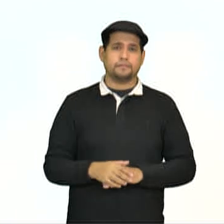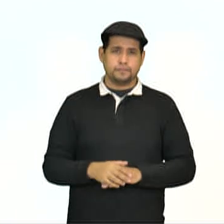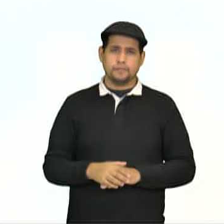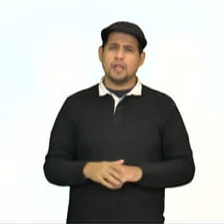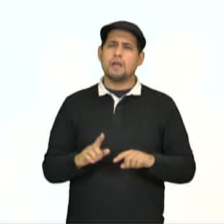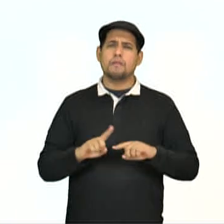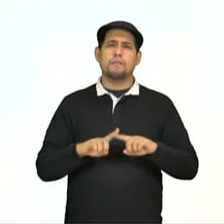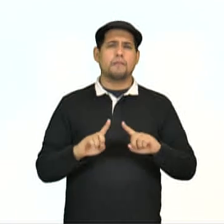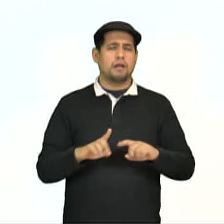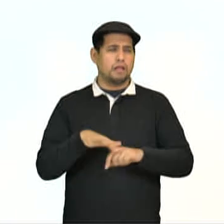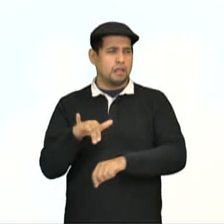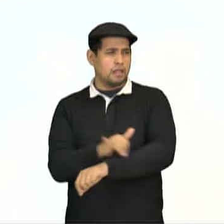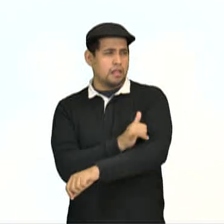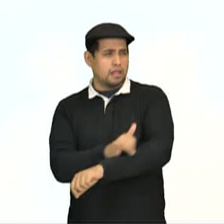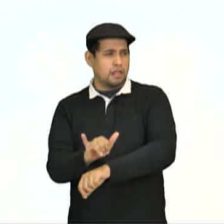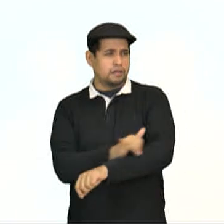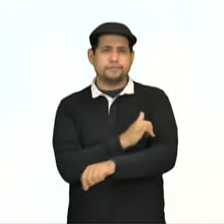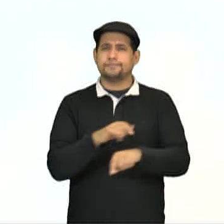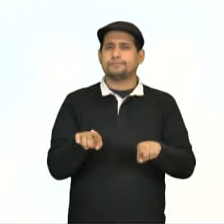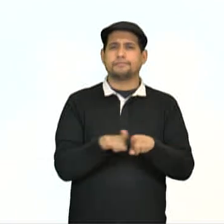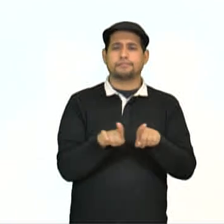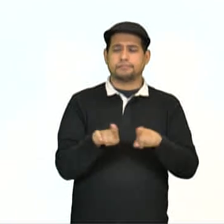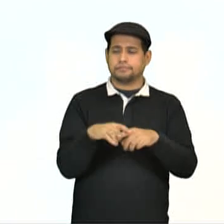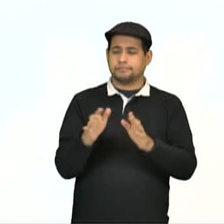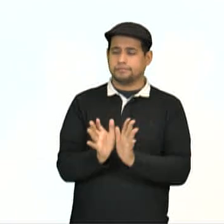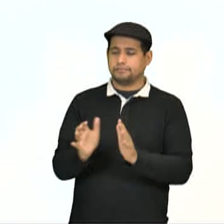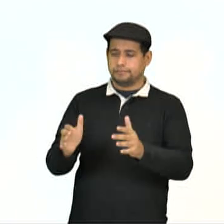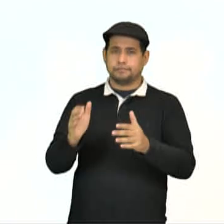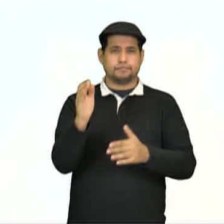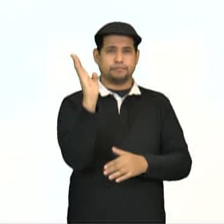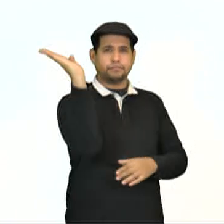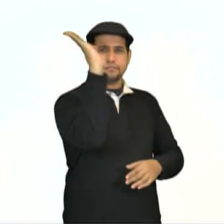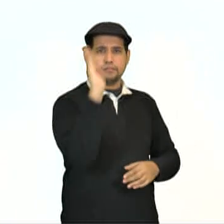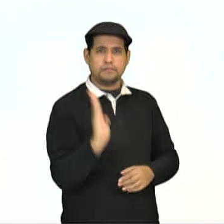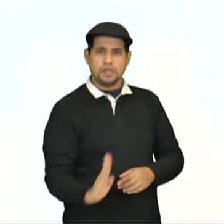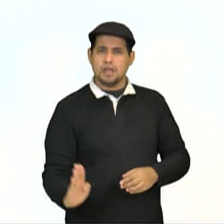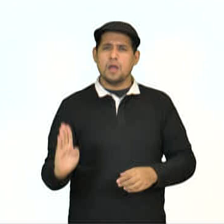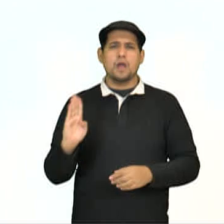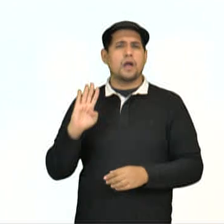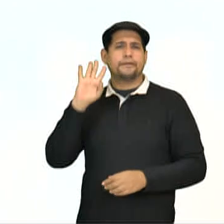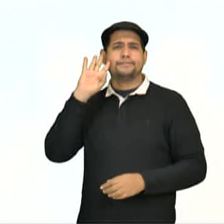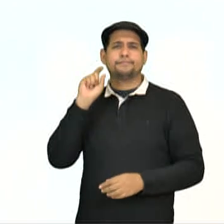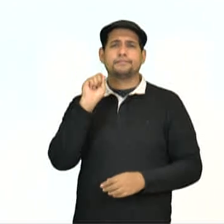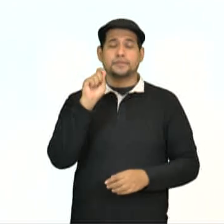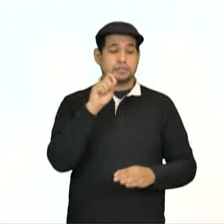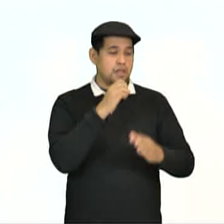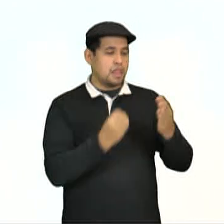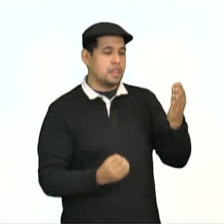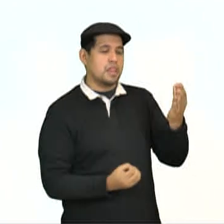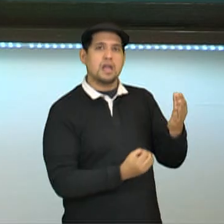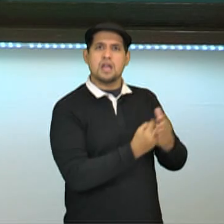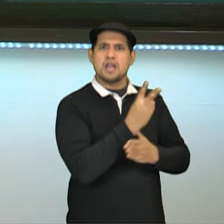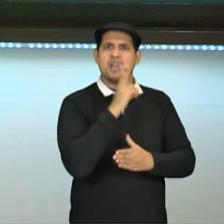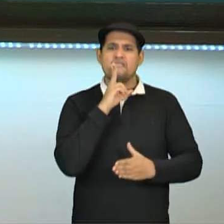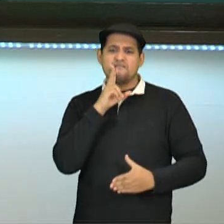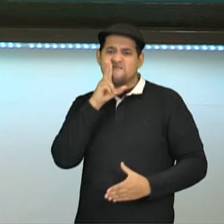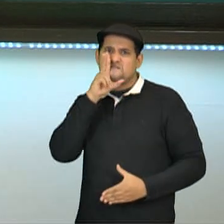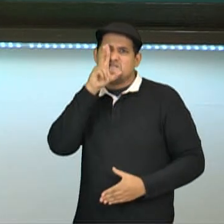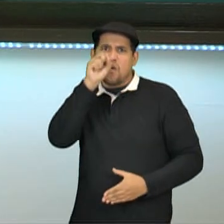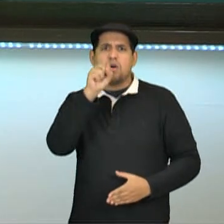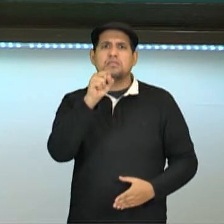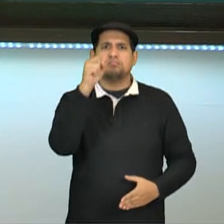a estratégia da transferência da corte para o Brasil poderia possibilitar criar um poderoso